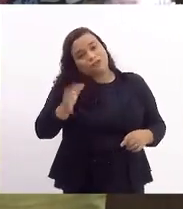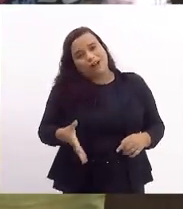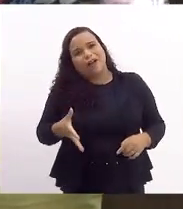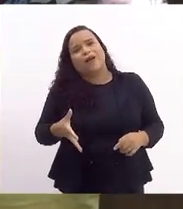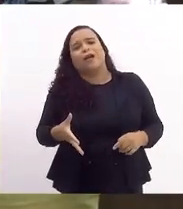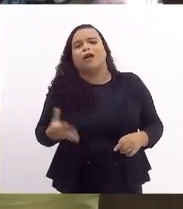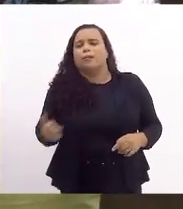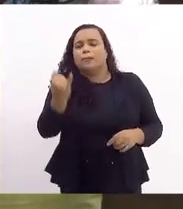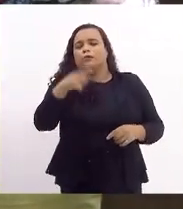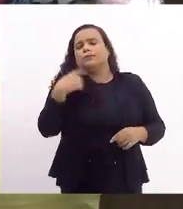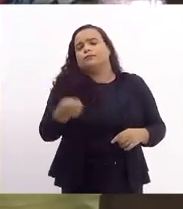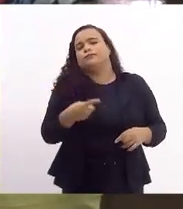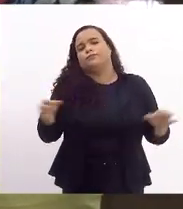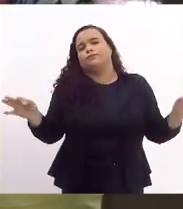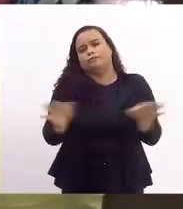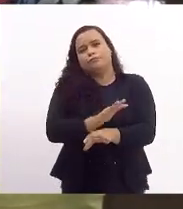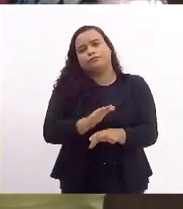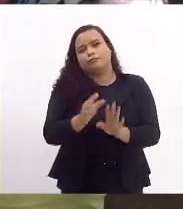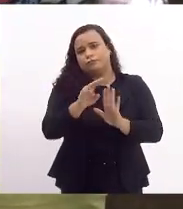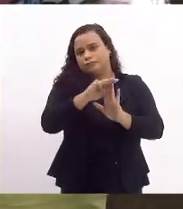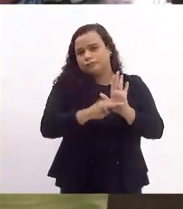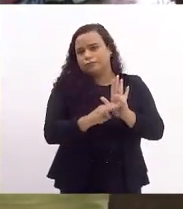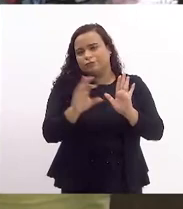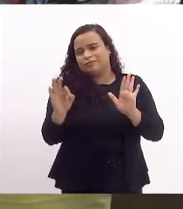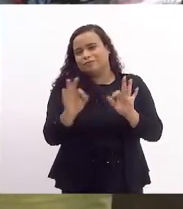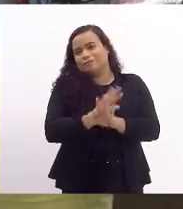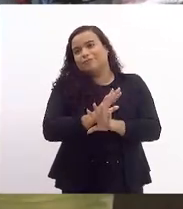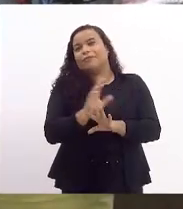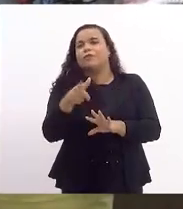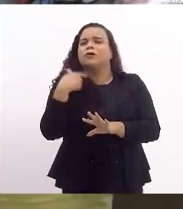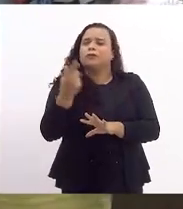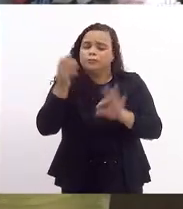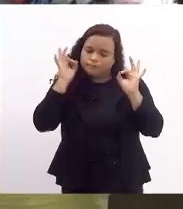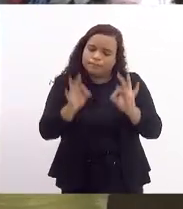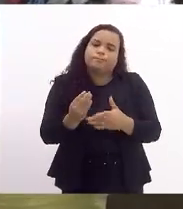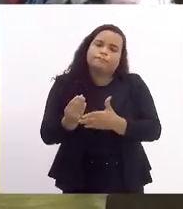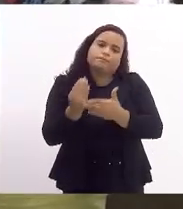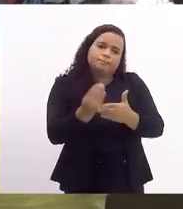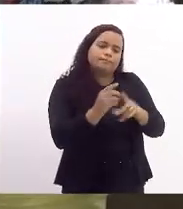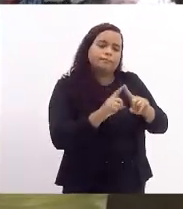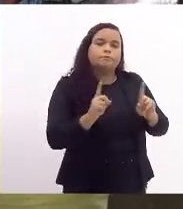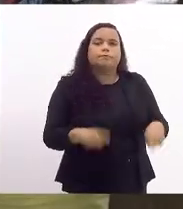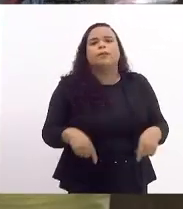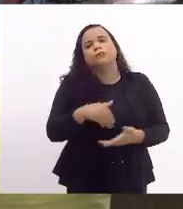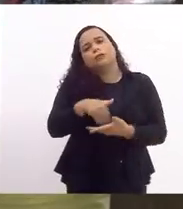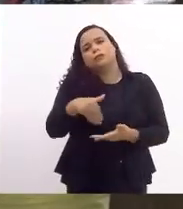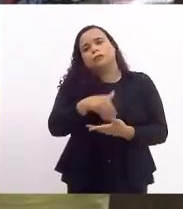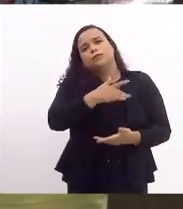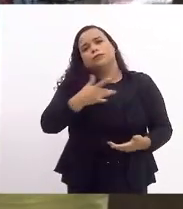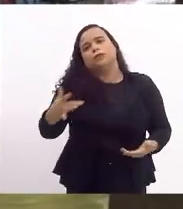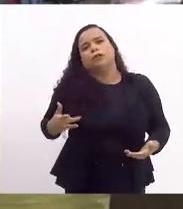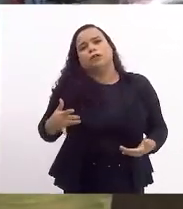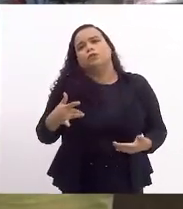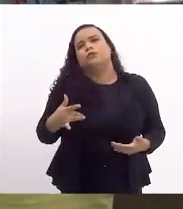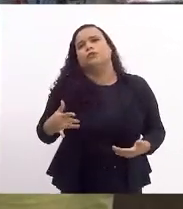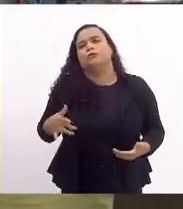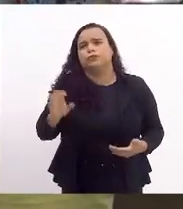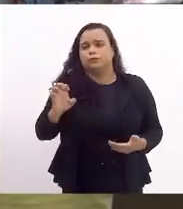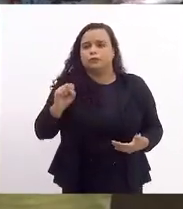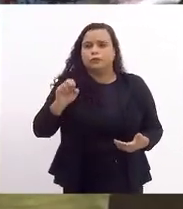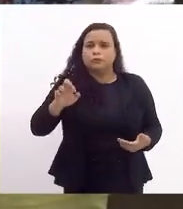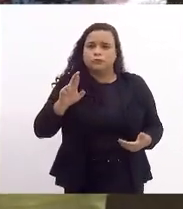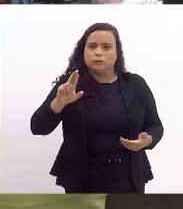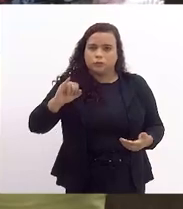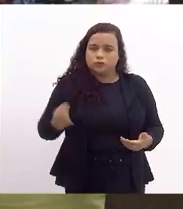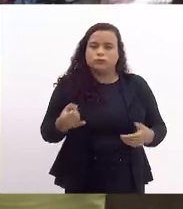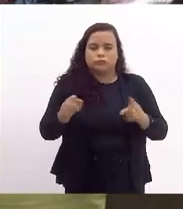importante que tenhamos concluído esse doce e vamos garantir a todos e todas servidores da Secretaria de Saúde e de esergy os